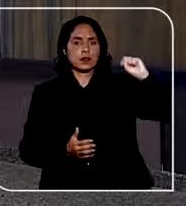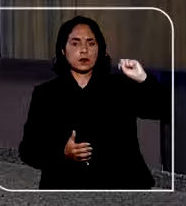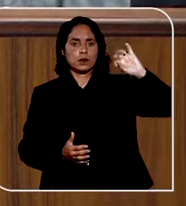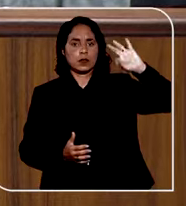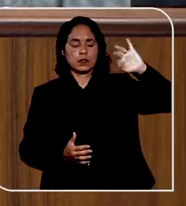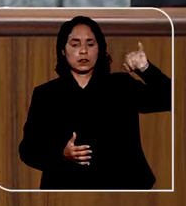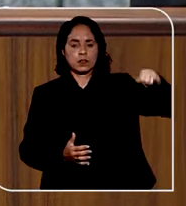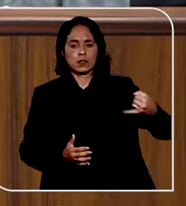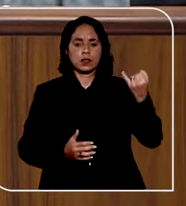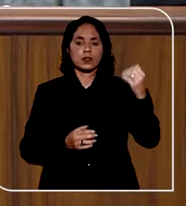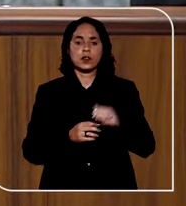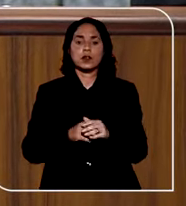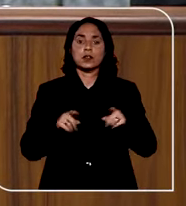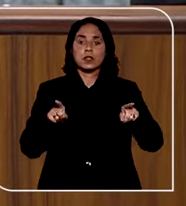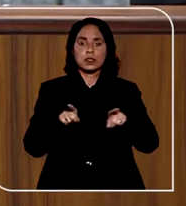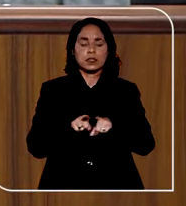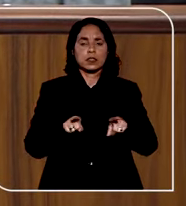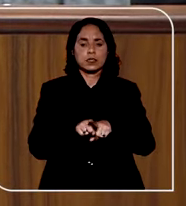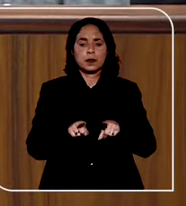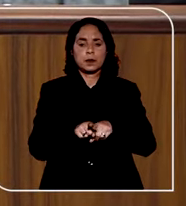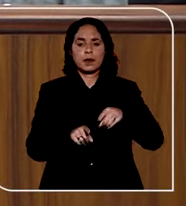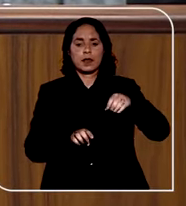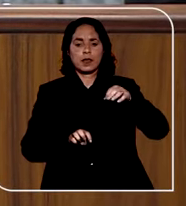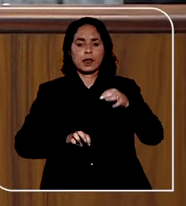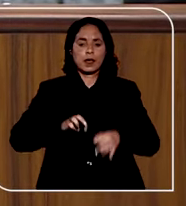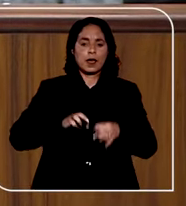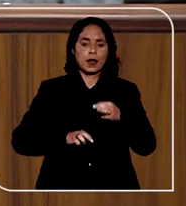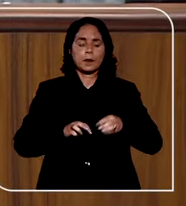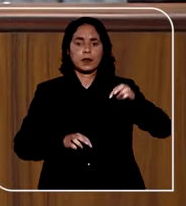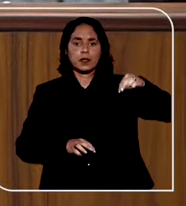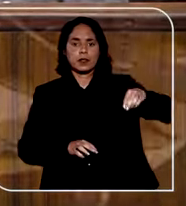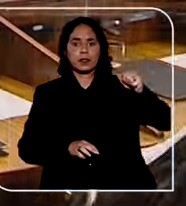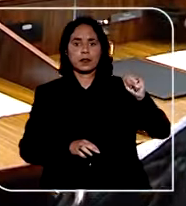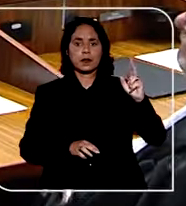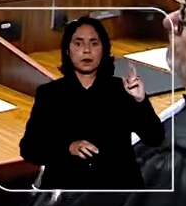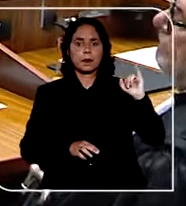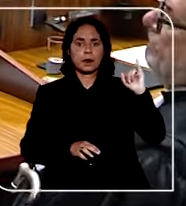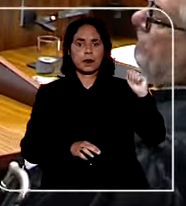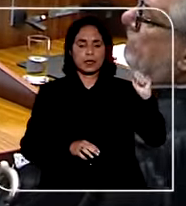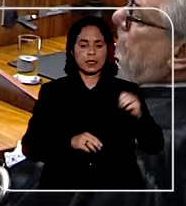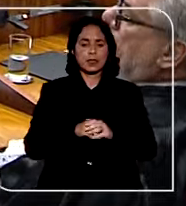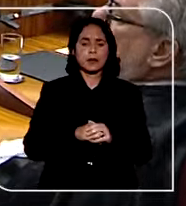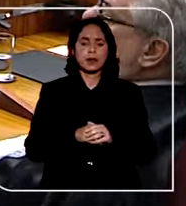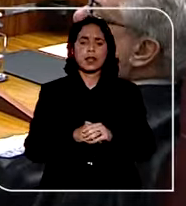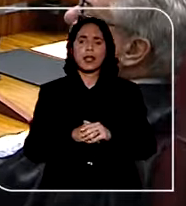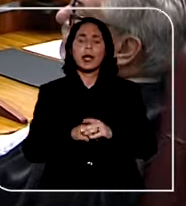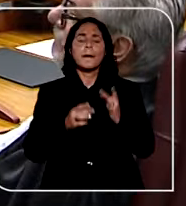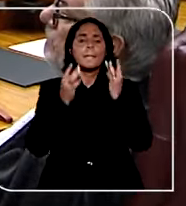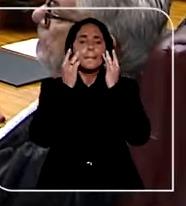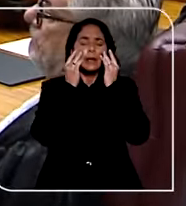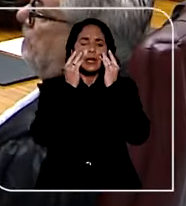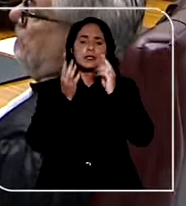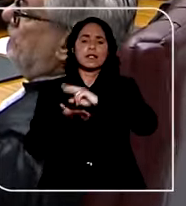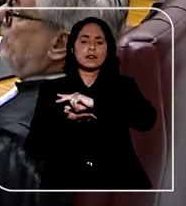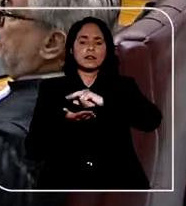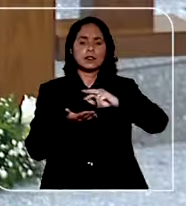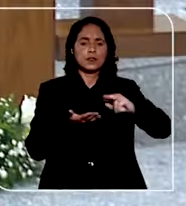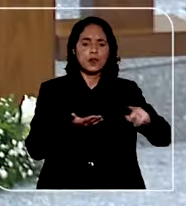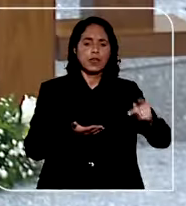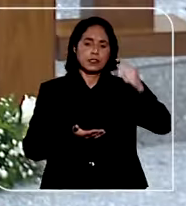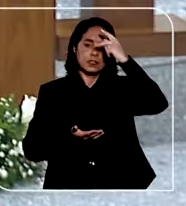Justiça e do Conselho da Justiça Federal Ministra Maria Teresa de Assis Moura o evento contou com a presença de